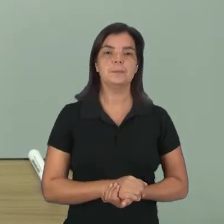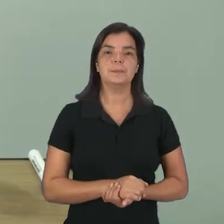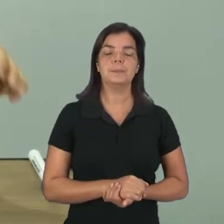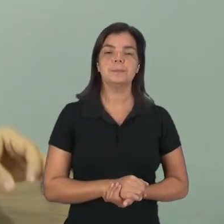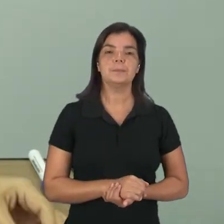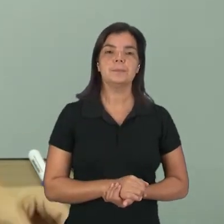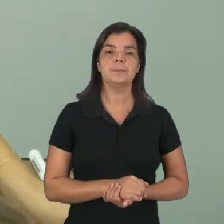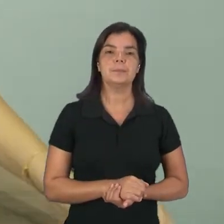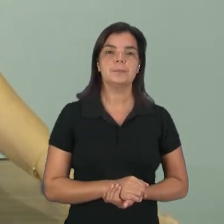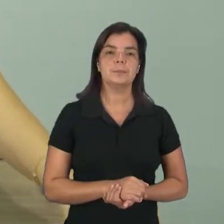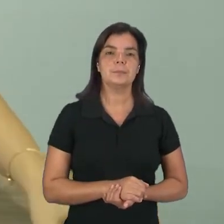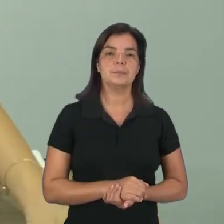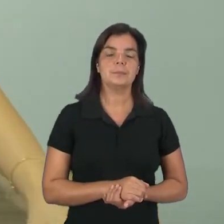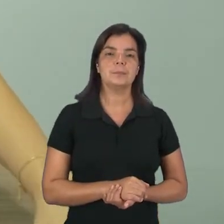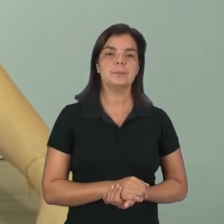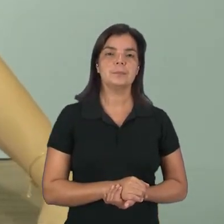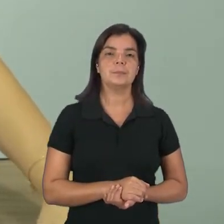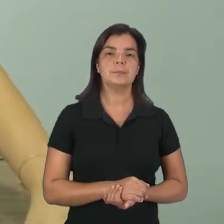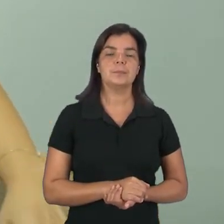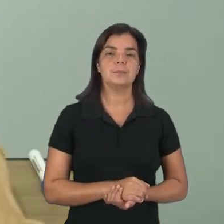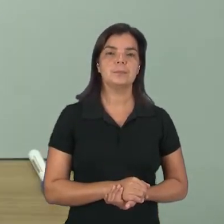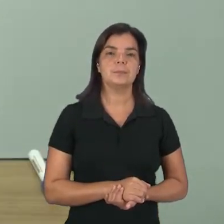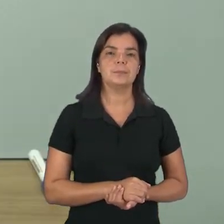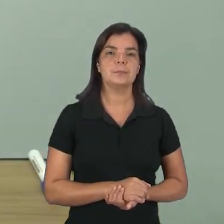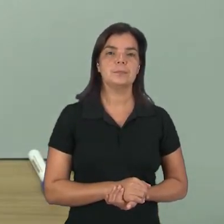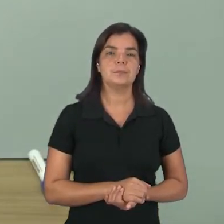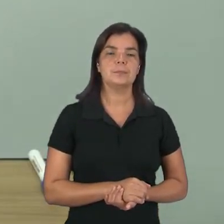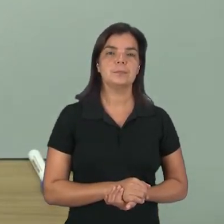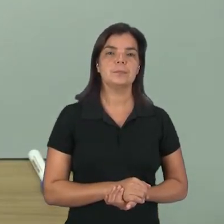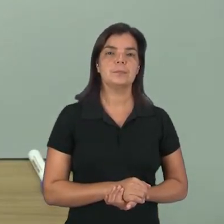aqui o exemplo do